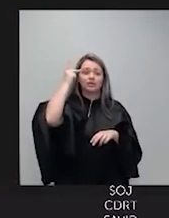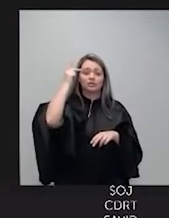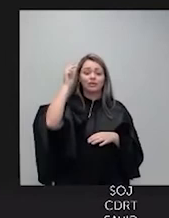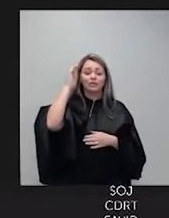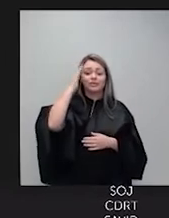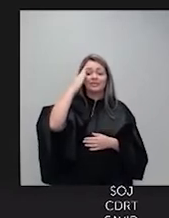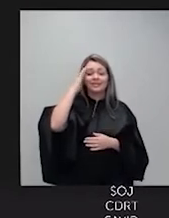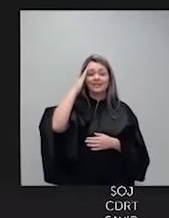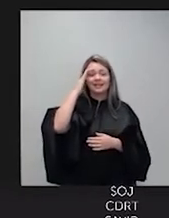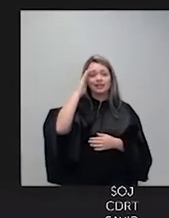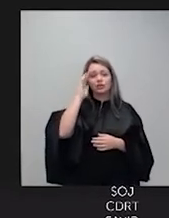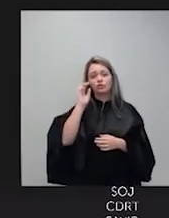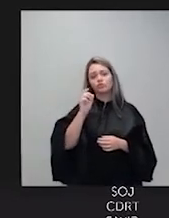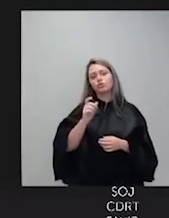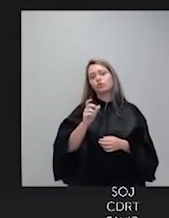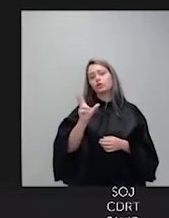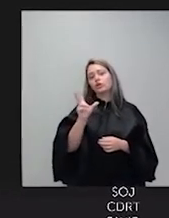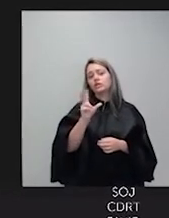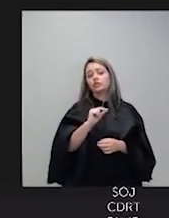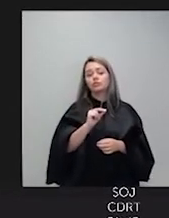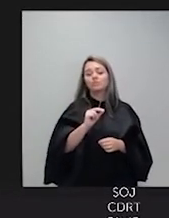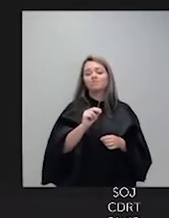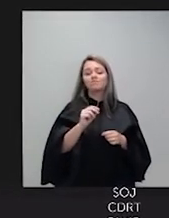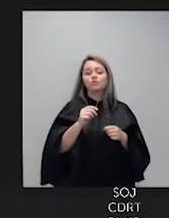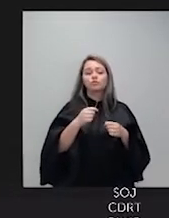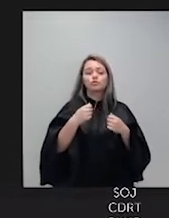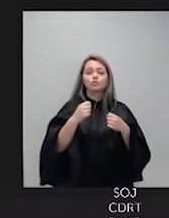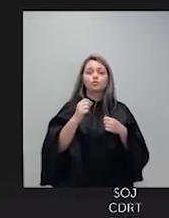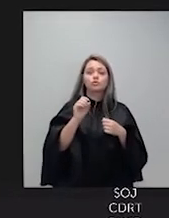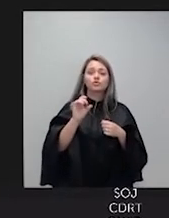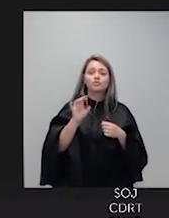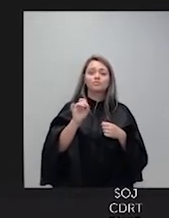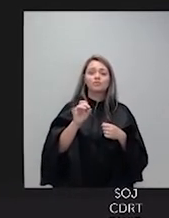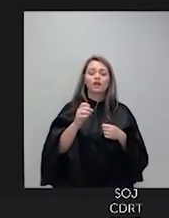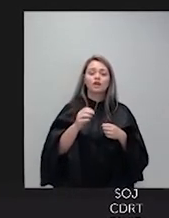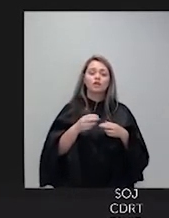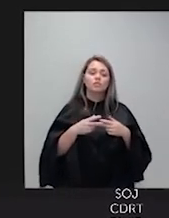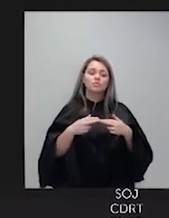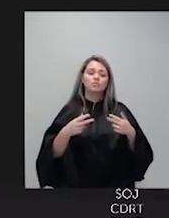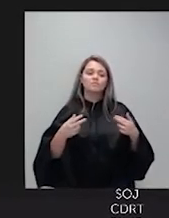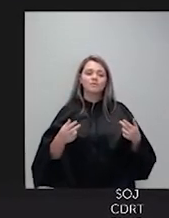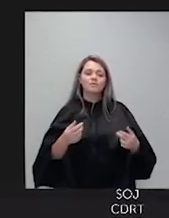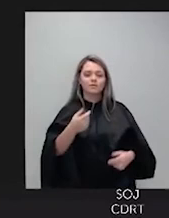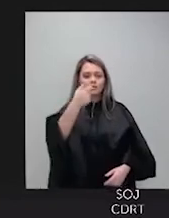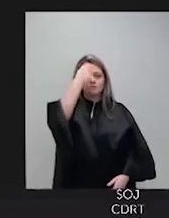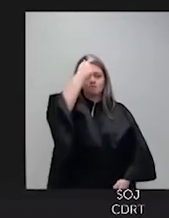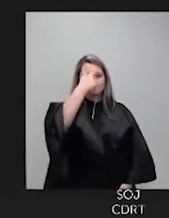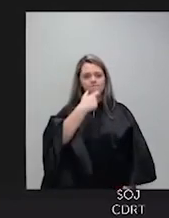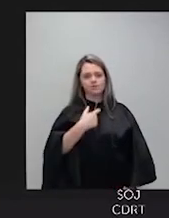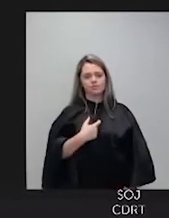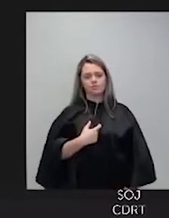risco criado, por concluir que o dano está inserido entre os riscos inerentes